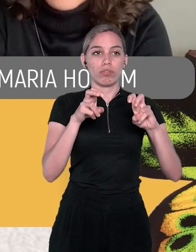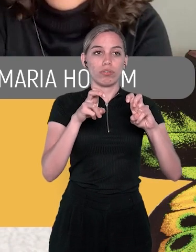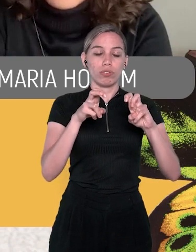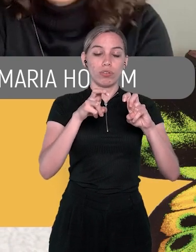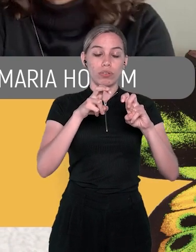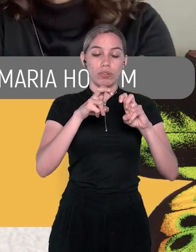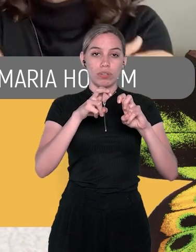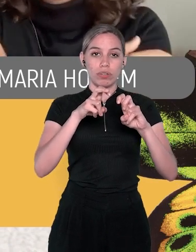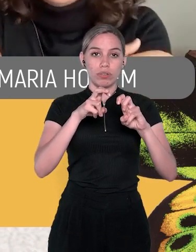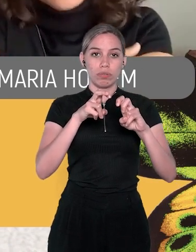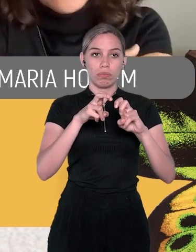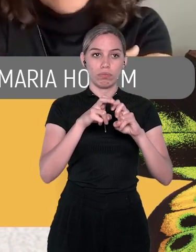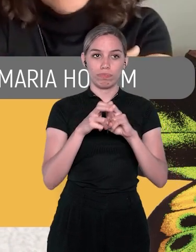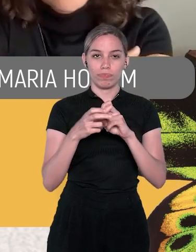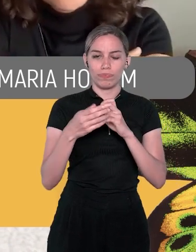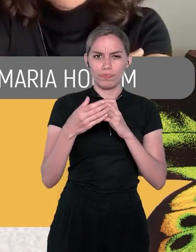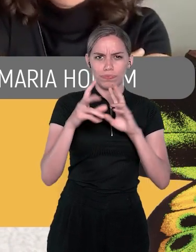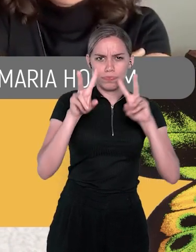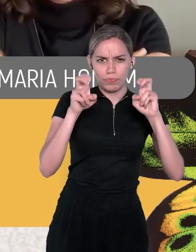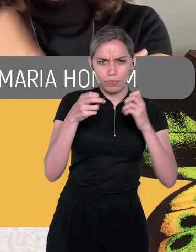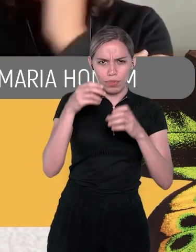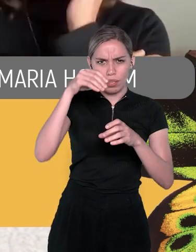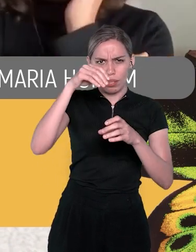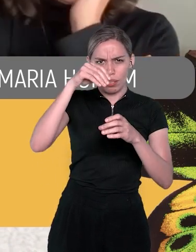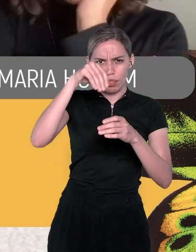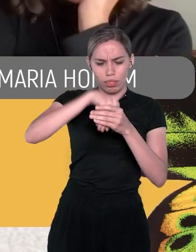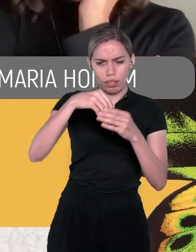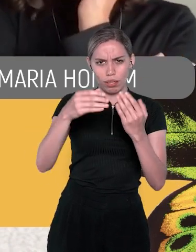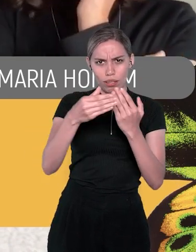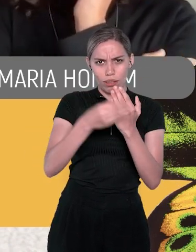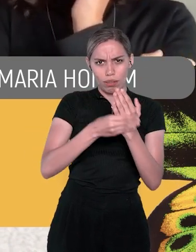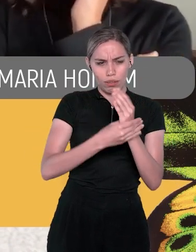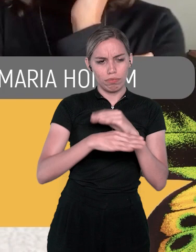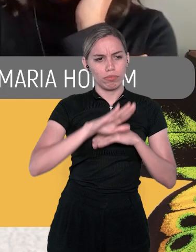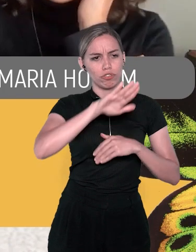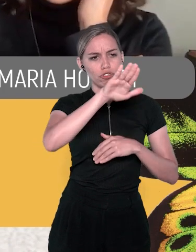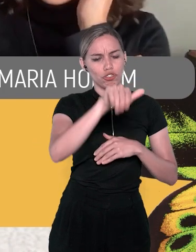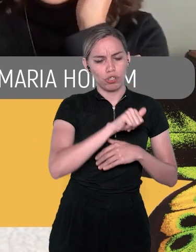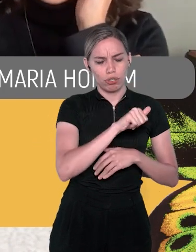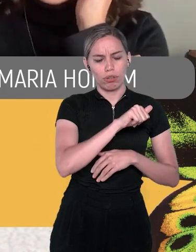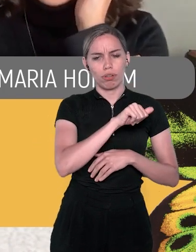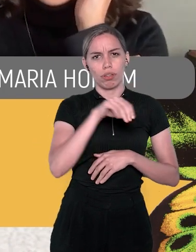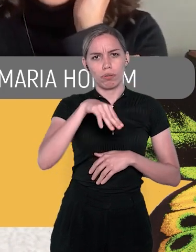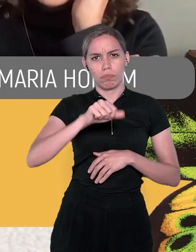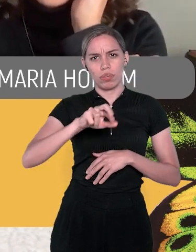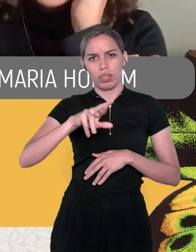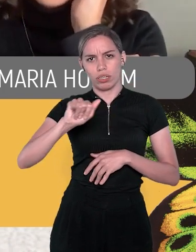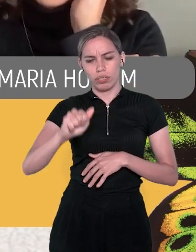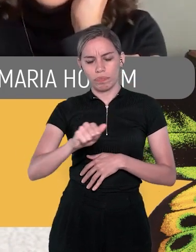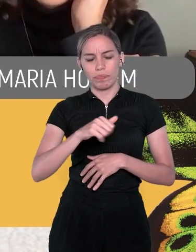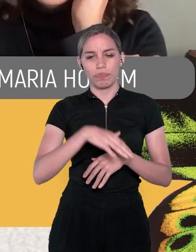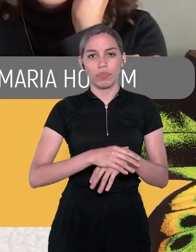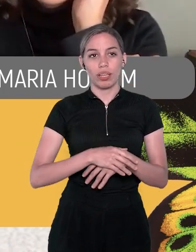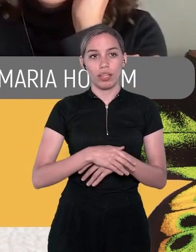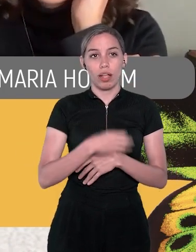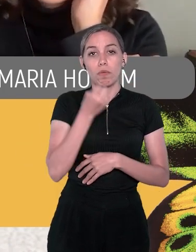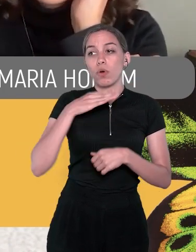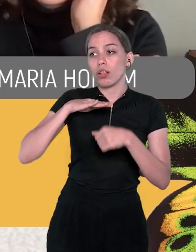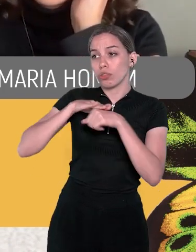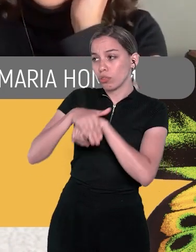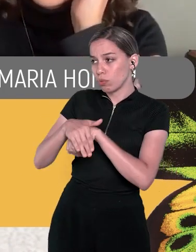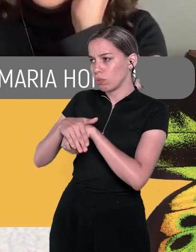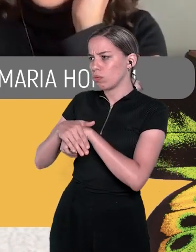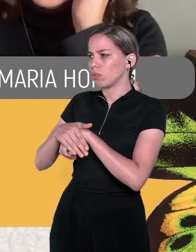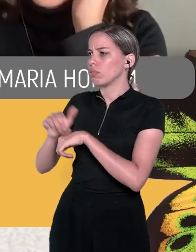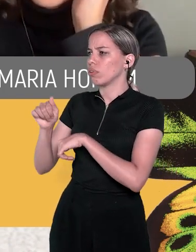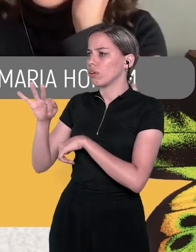esse excerto do livro que a gente inseriu o tema e convidou a Maria. Boa noite, Sérgio.